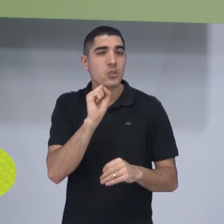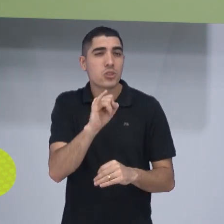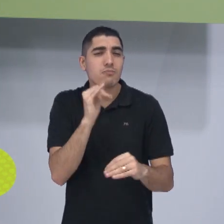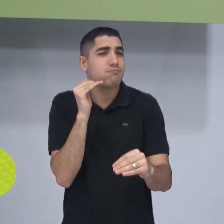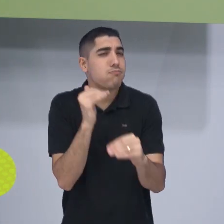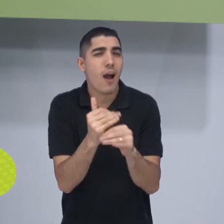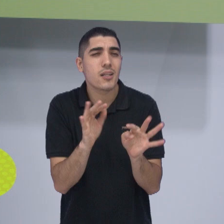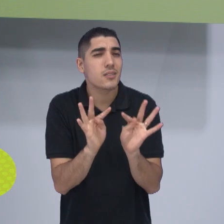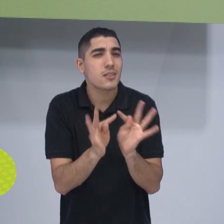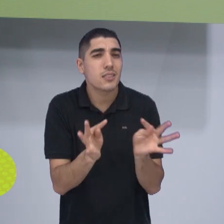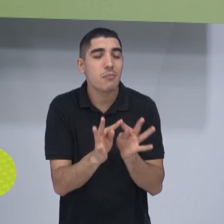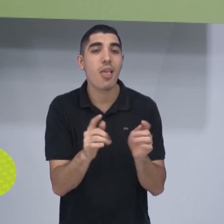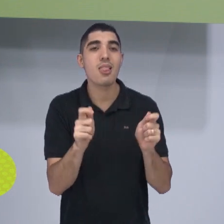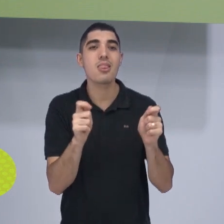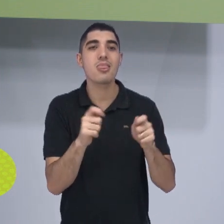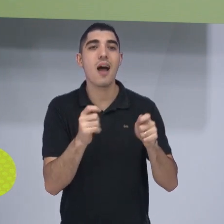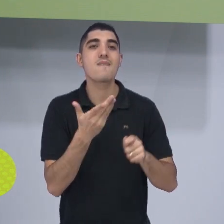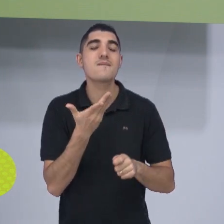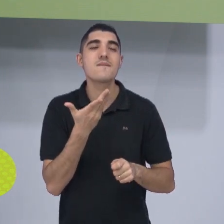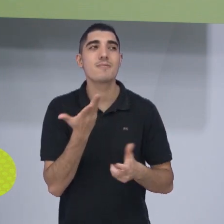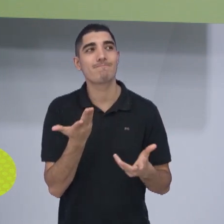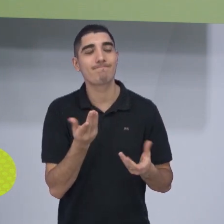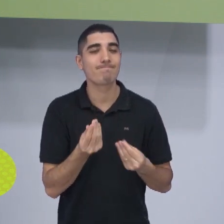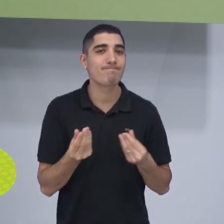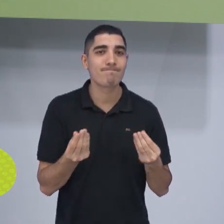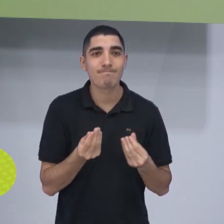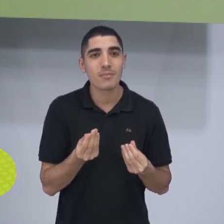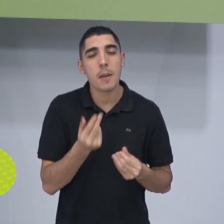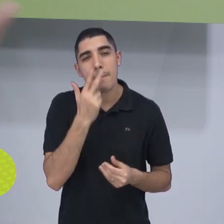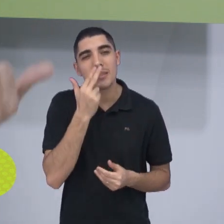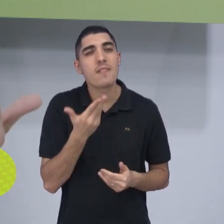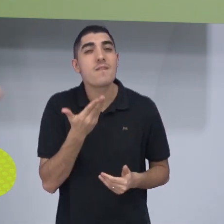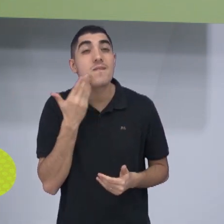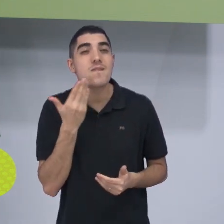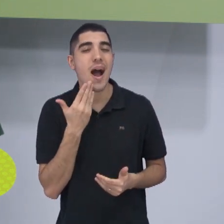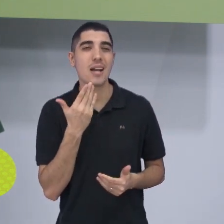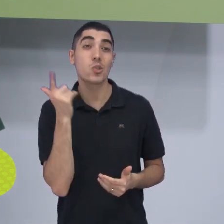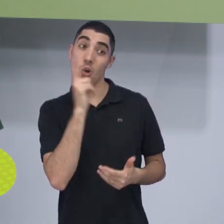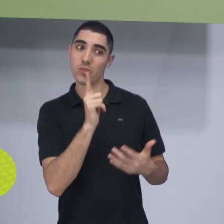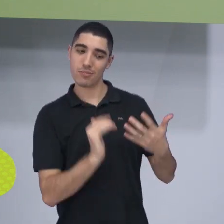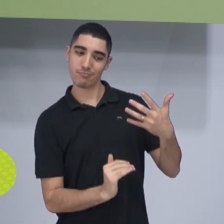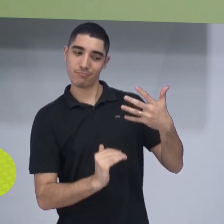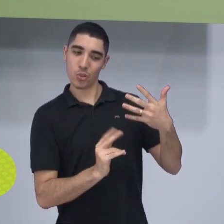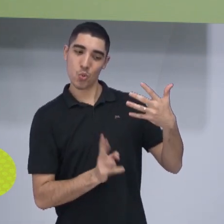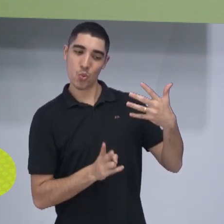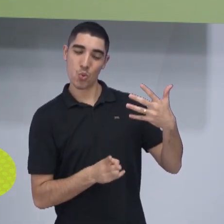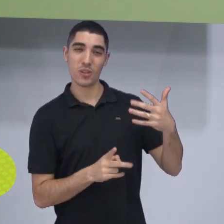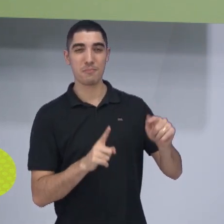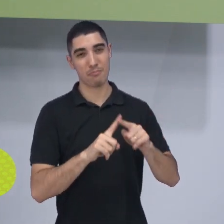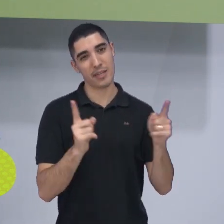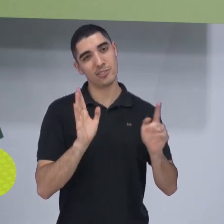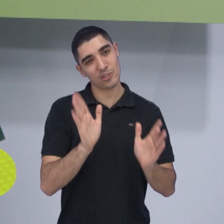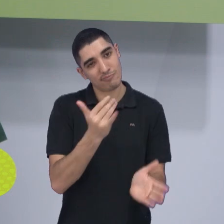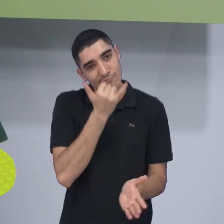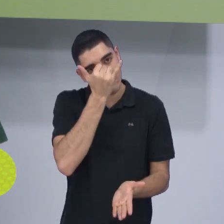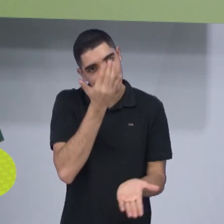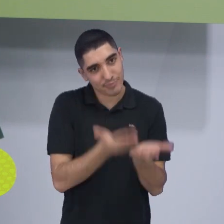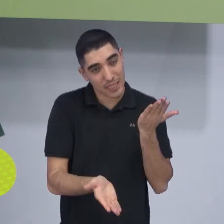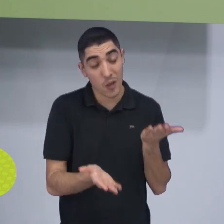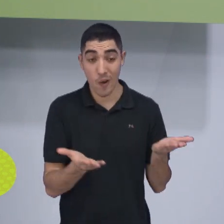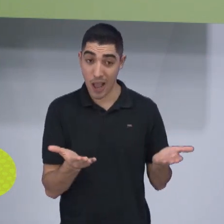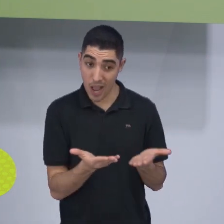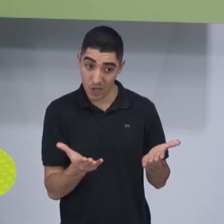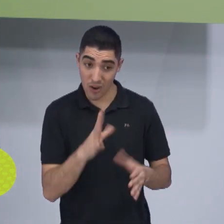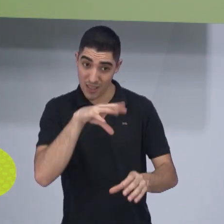fácil, mas estaria um caminho mais limpo do que agora, como perdeu na última rodada. Então o São José tem